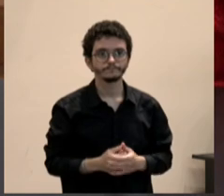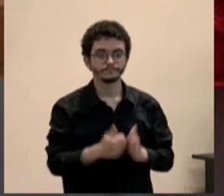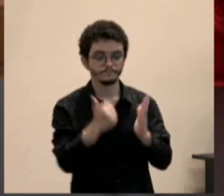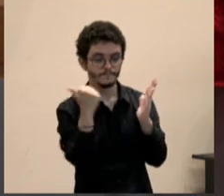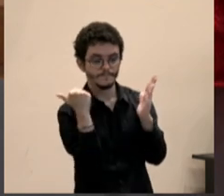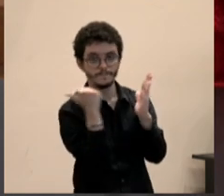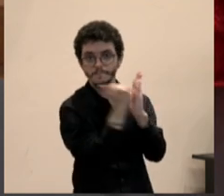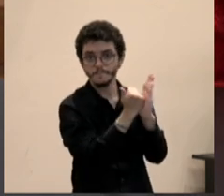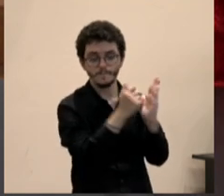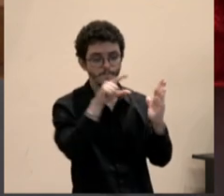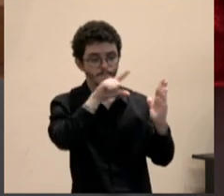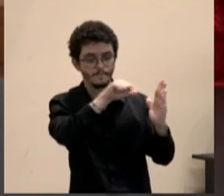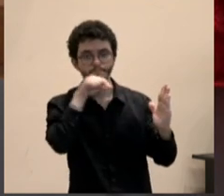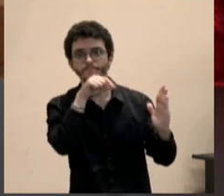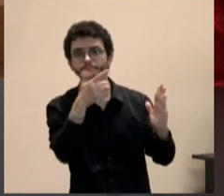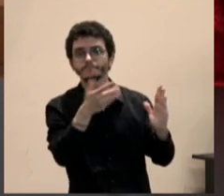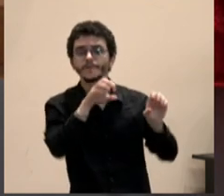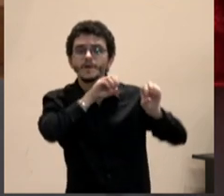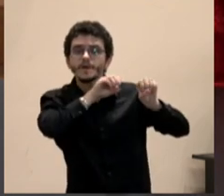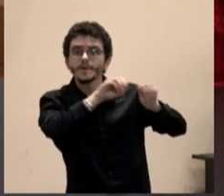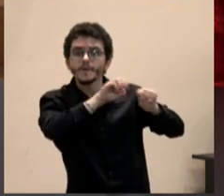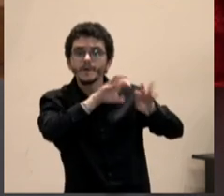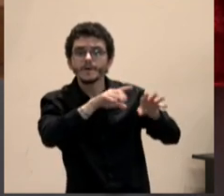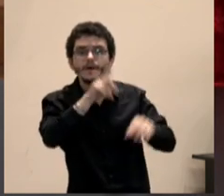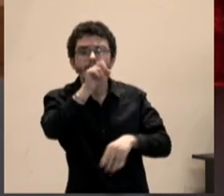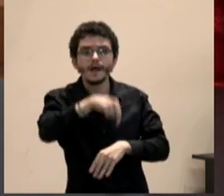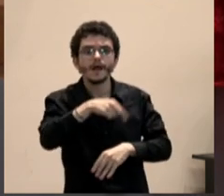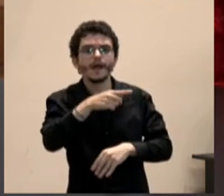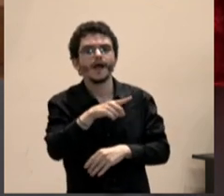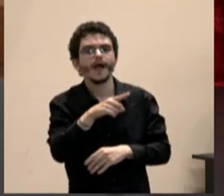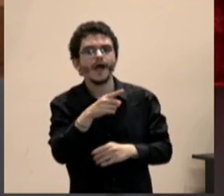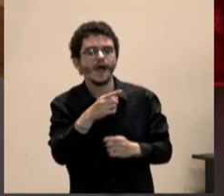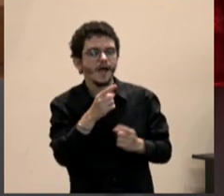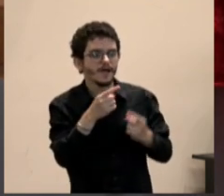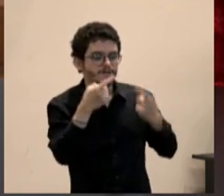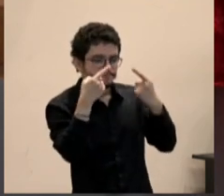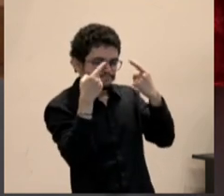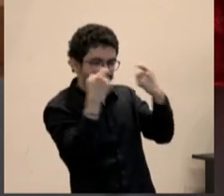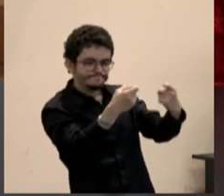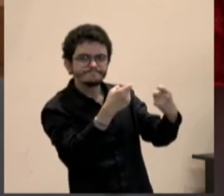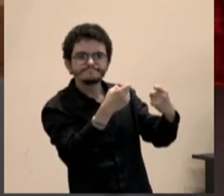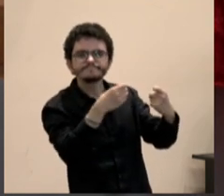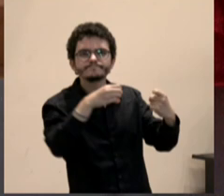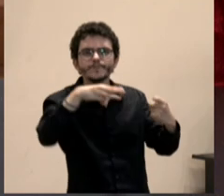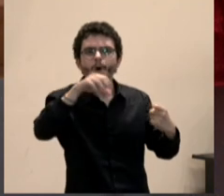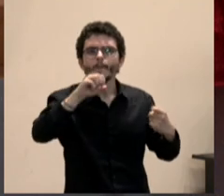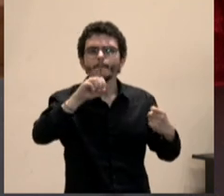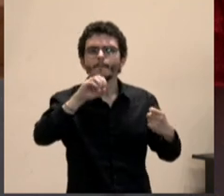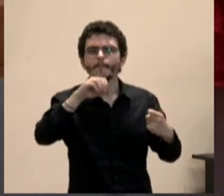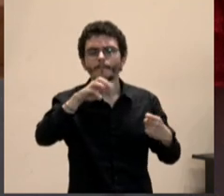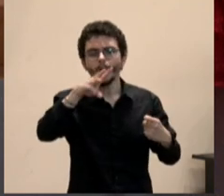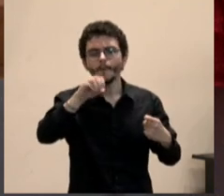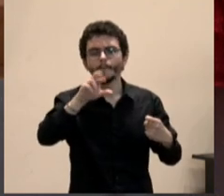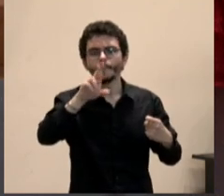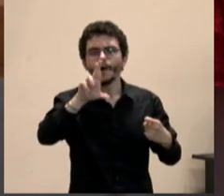Escolheram o educador como o inimigo da moralidade